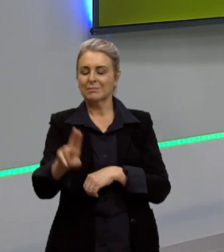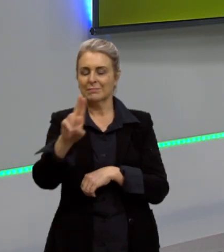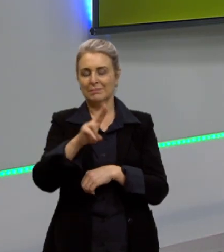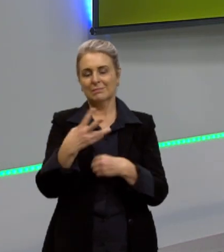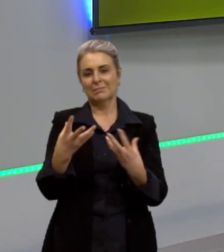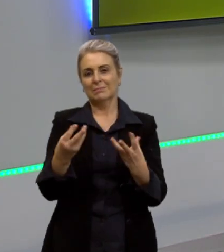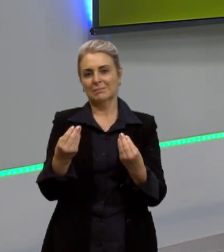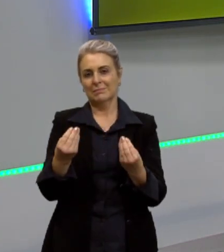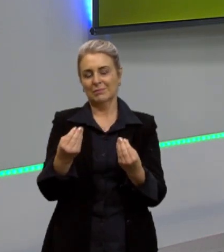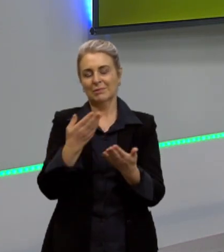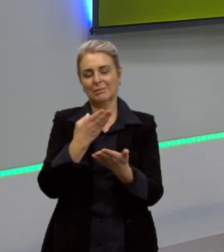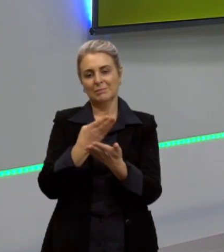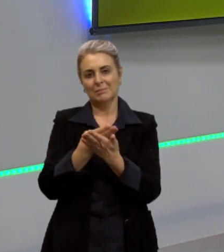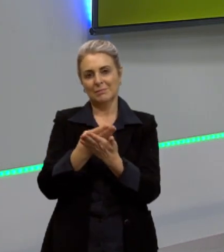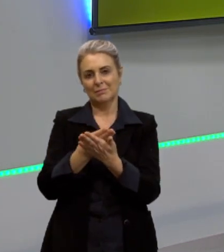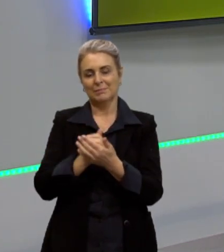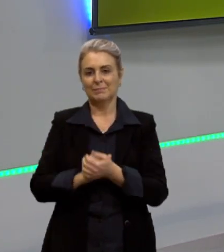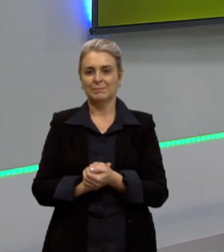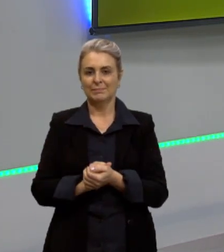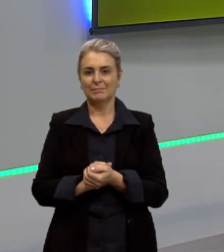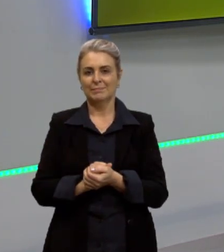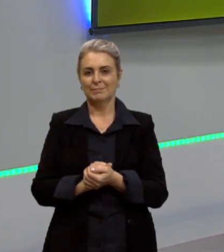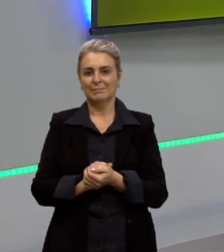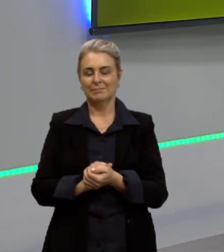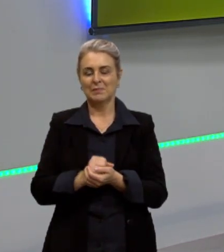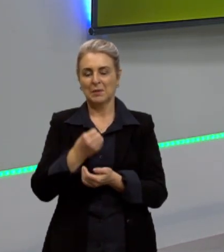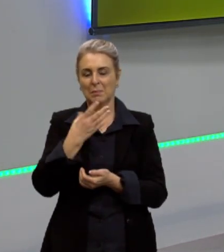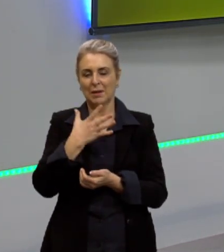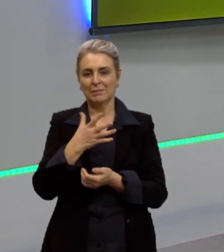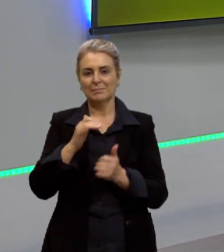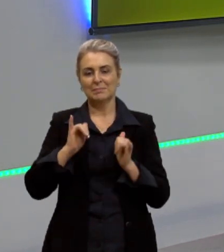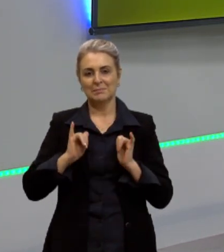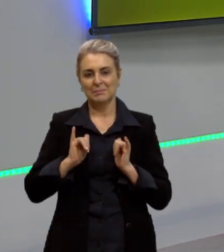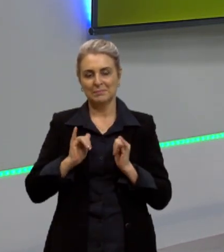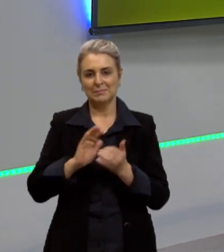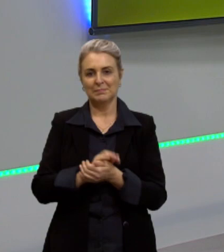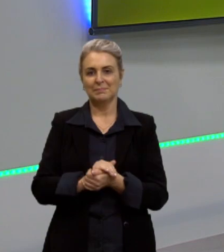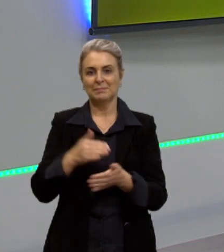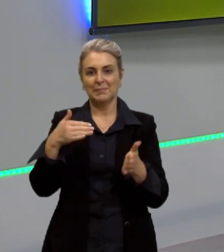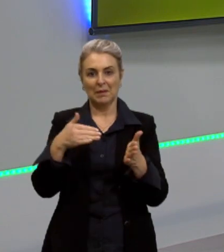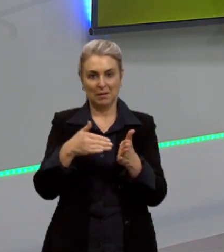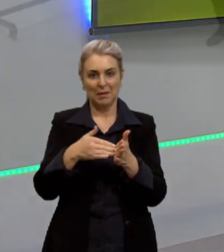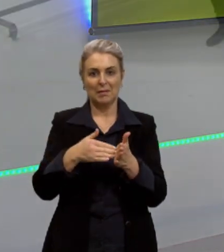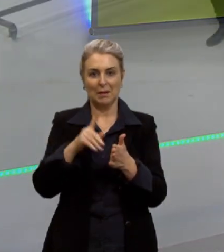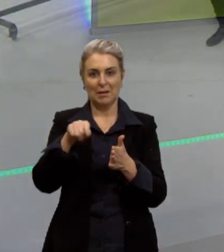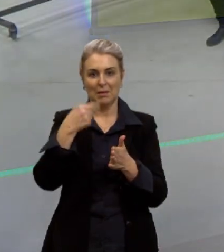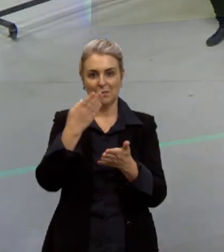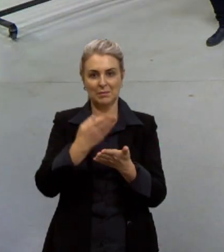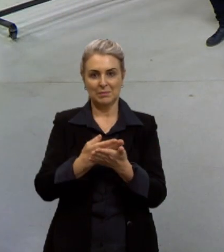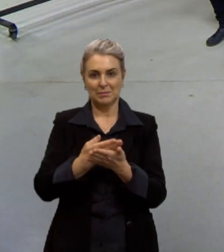muito nas nossas aulas. Fiquem bem, descansem e até a próxima.